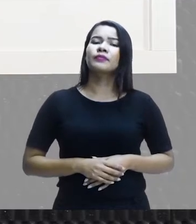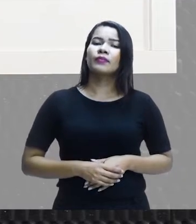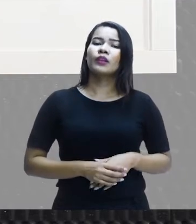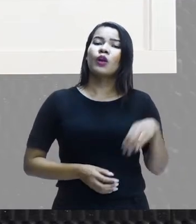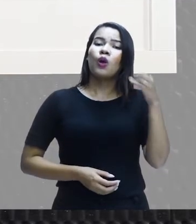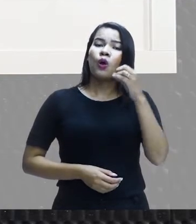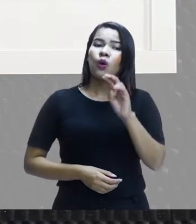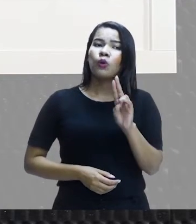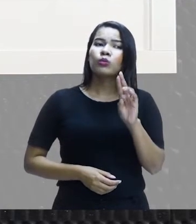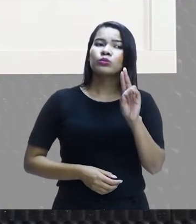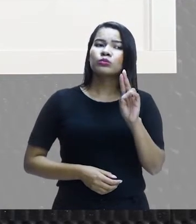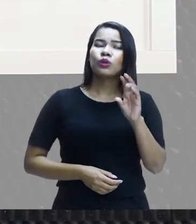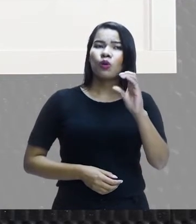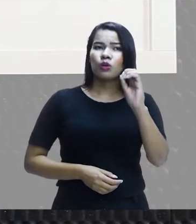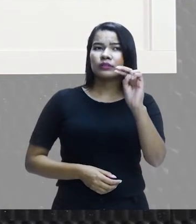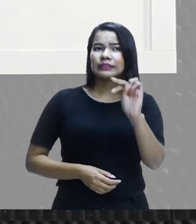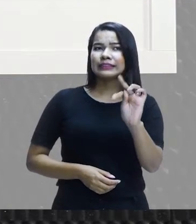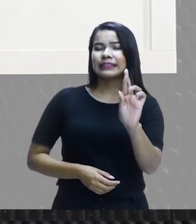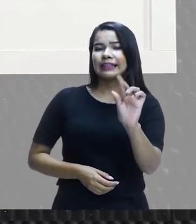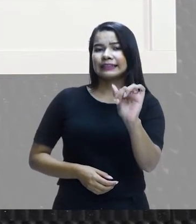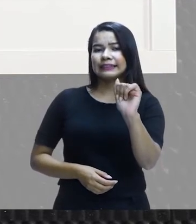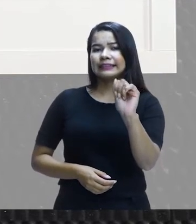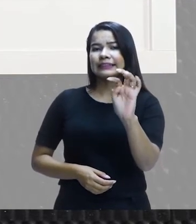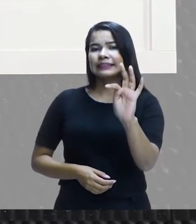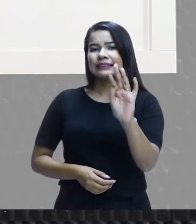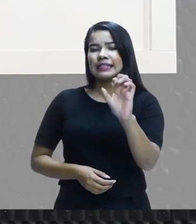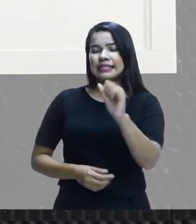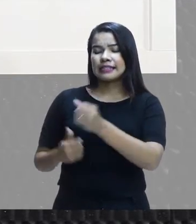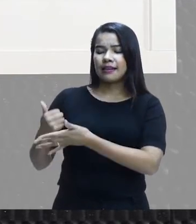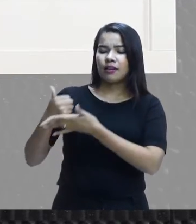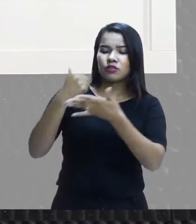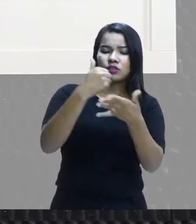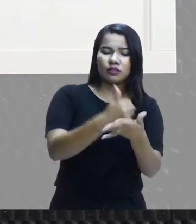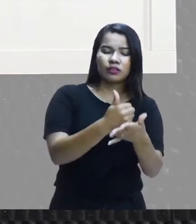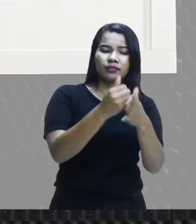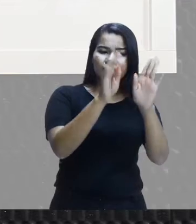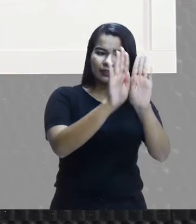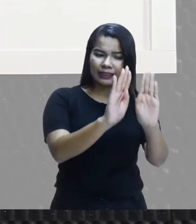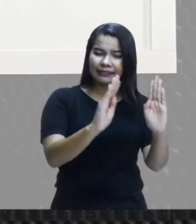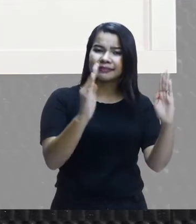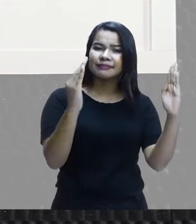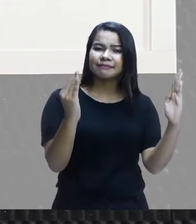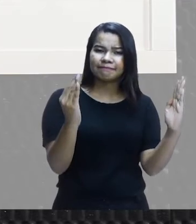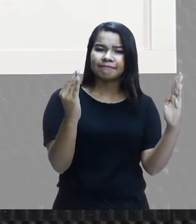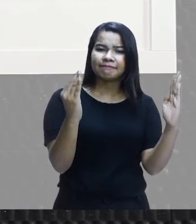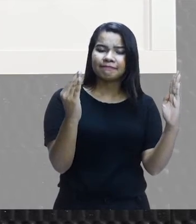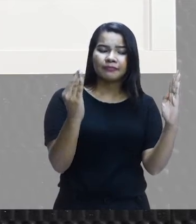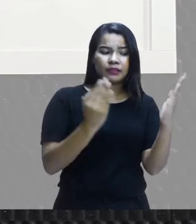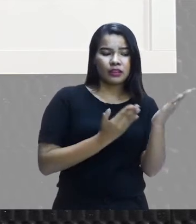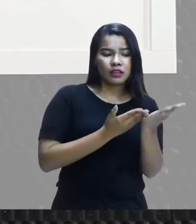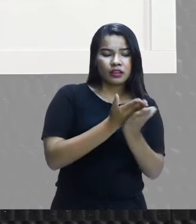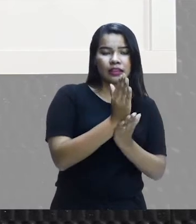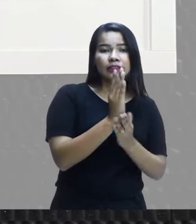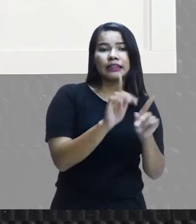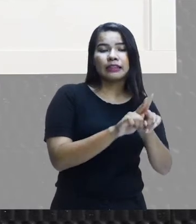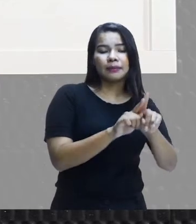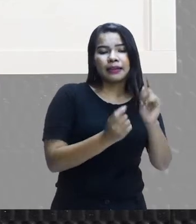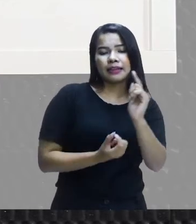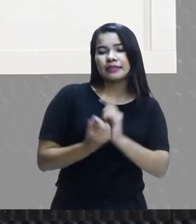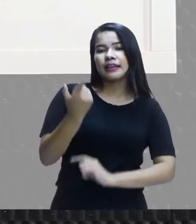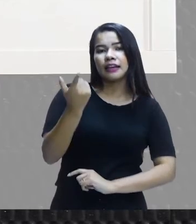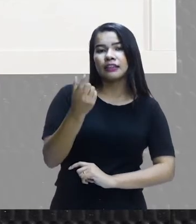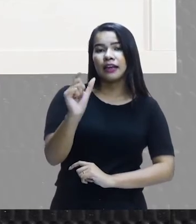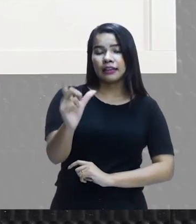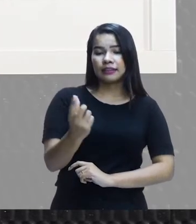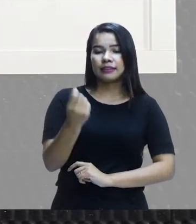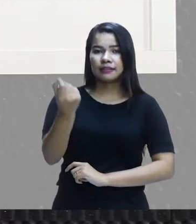ou contráteis, eles auxiliam na entrada, eles controlam, melhor dizendo, a entrada e a saída de água no